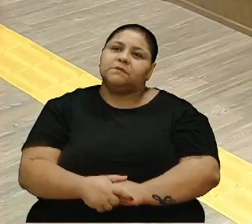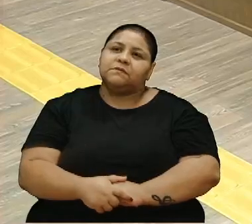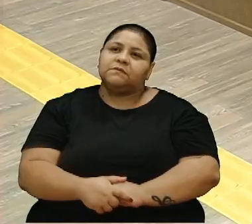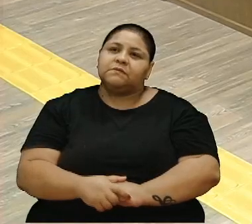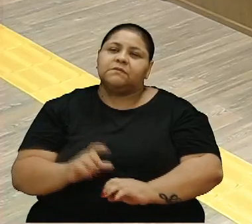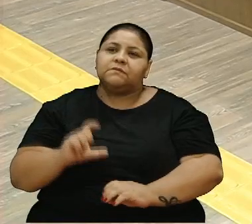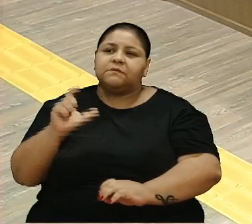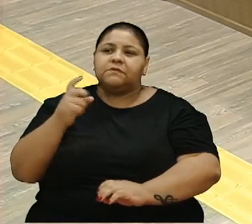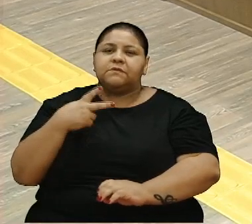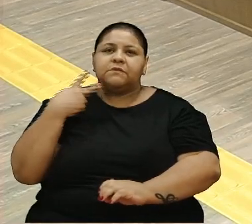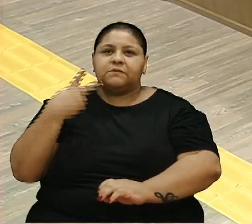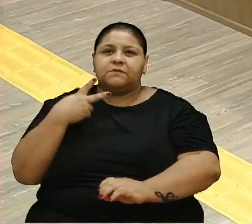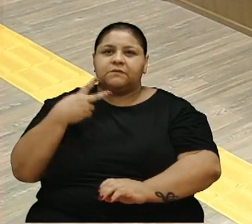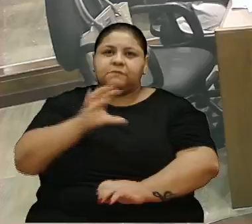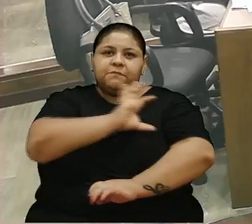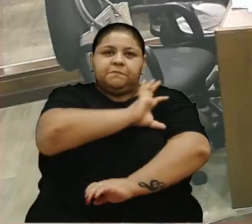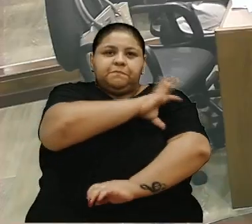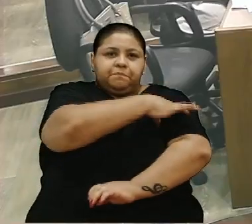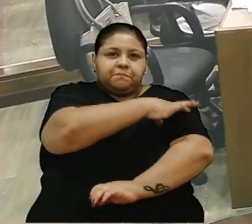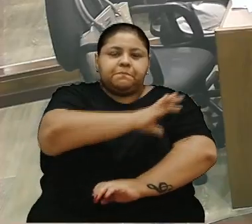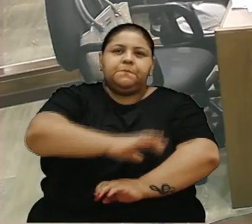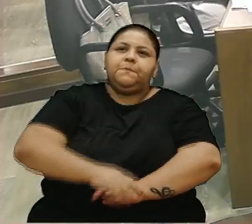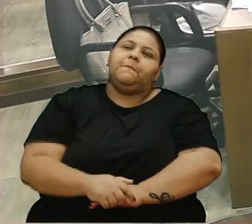com a palavra vereador Capitão Ramon.